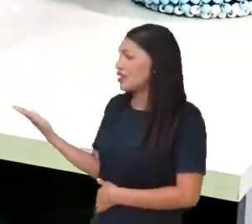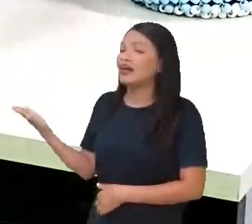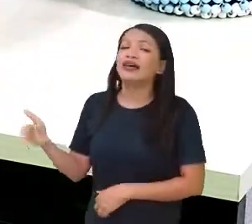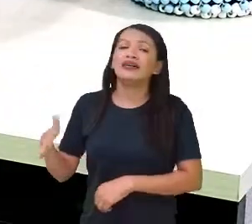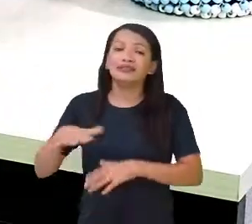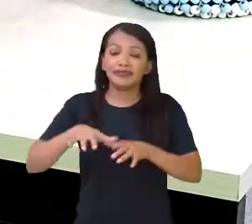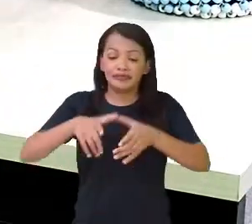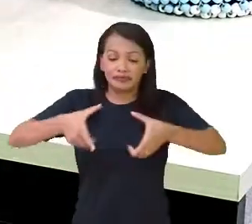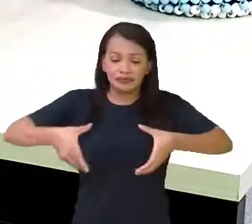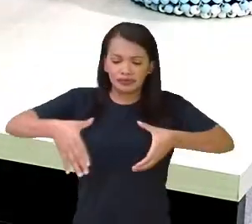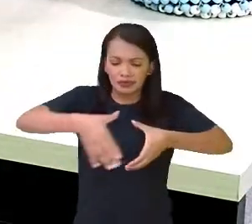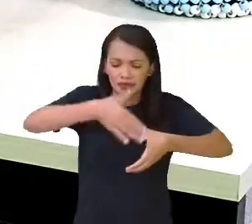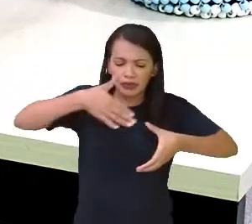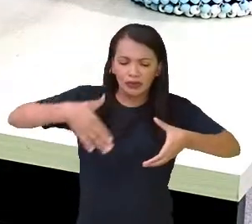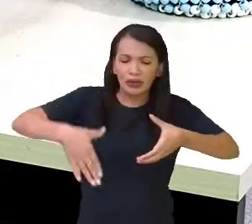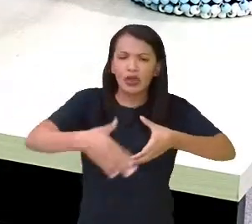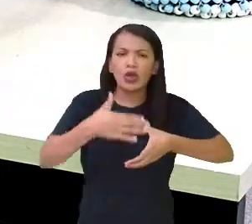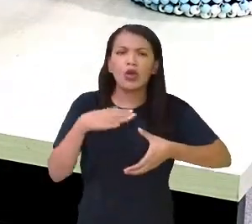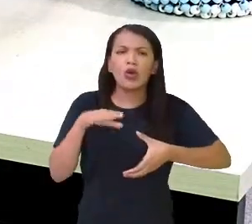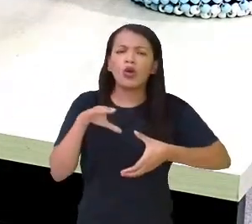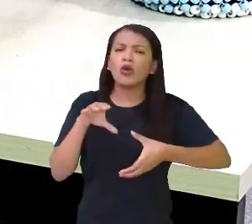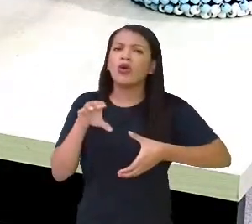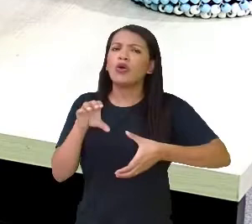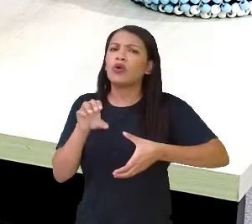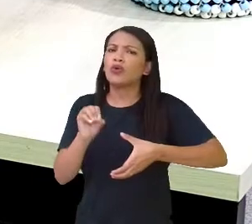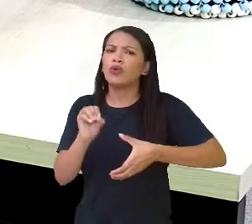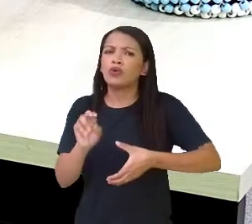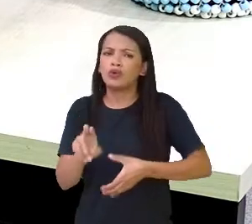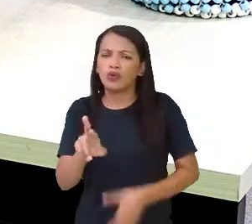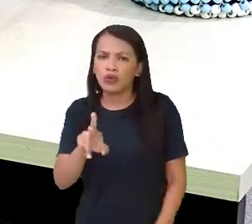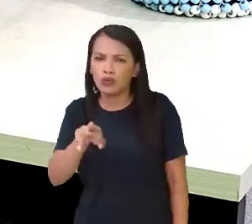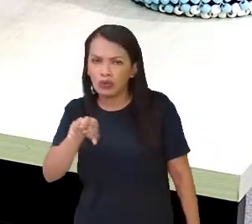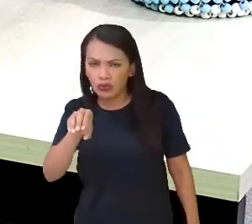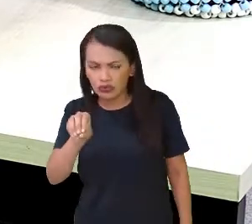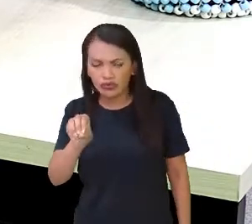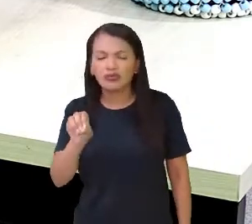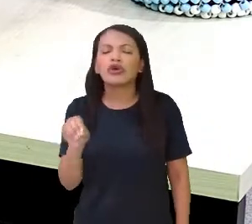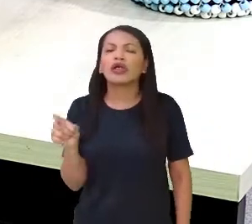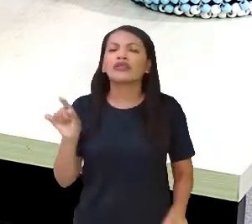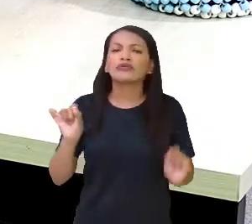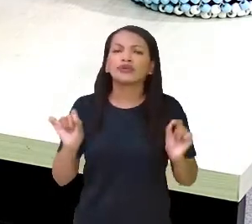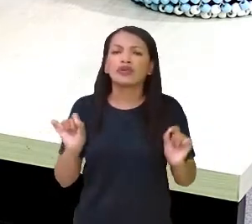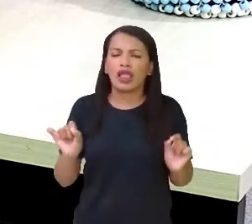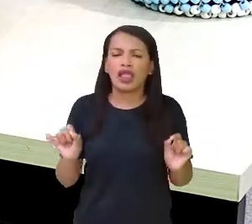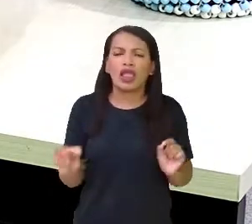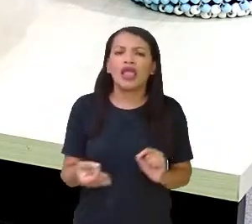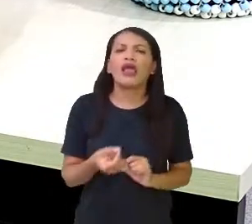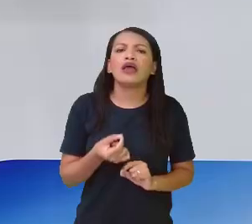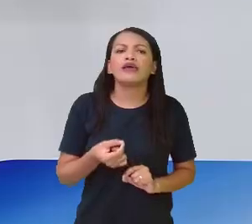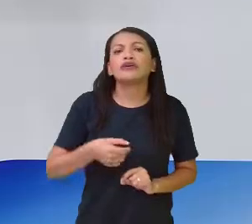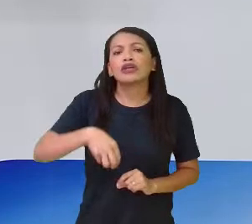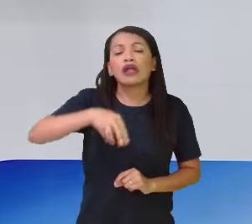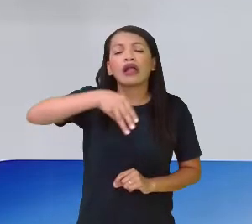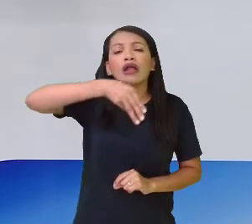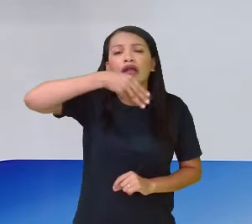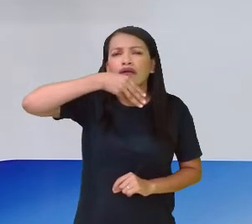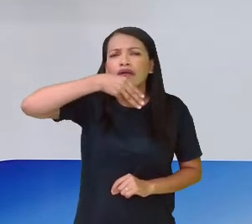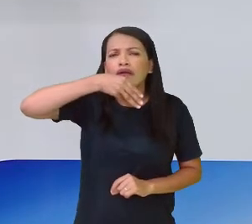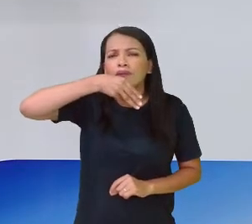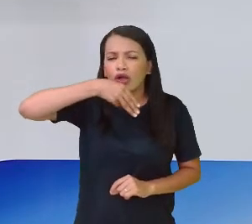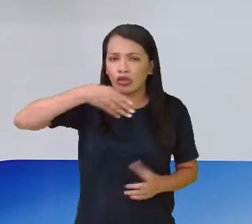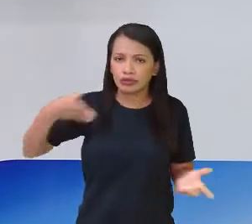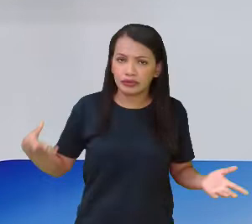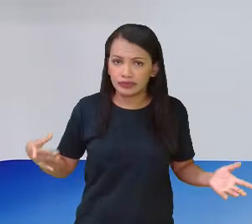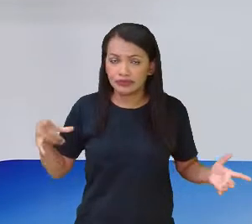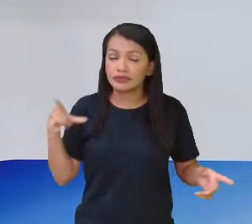couro de bode, né? Pele animal aqui. Então, isso aqui é a pele animal e madeira, corda e madeira.